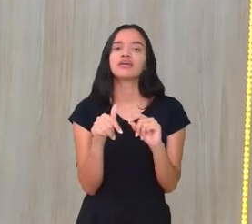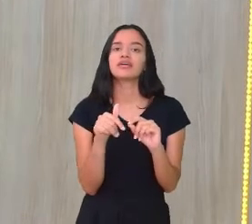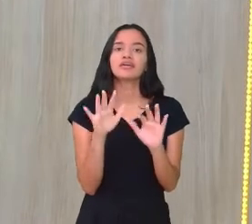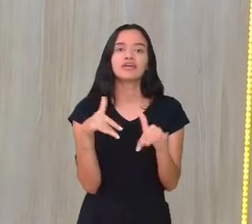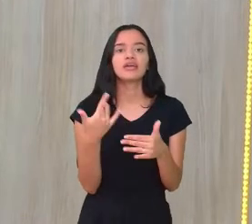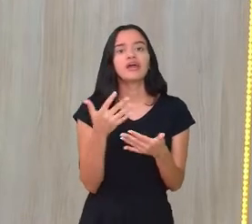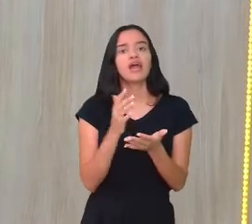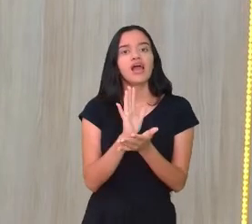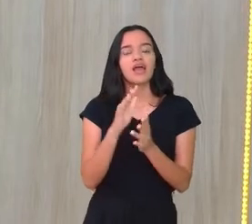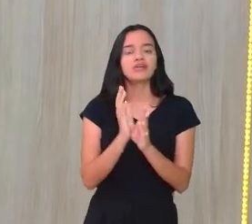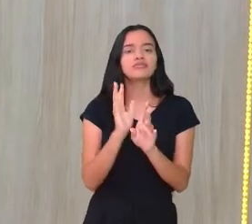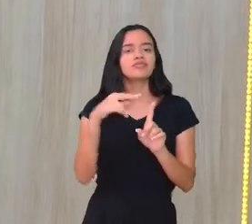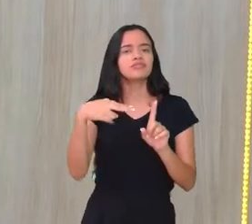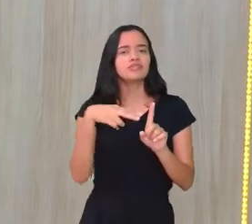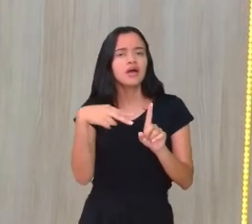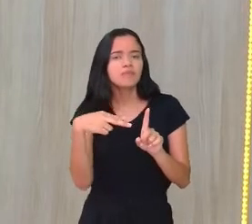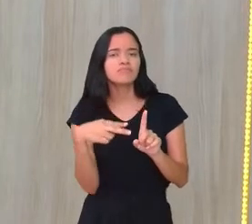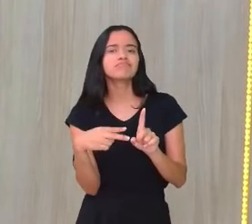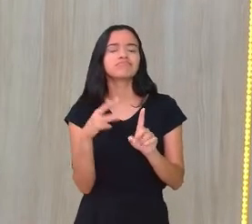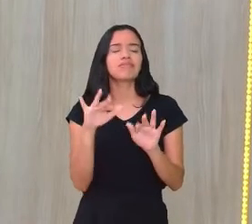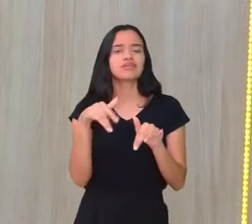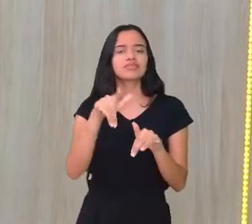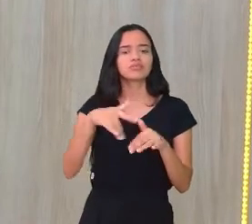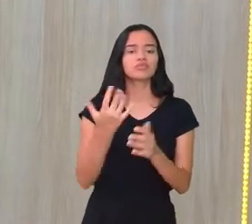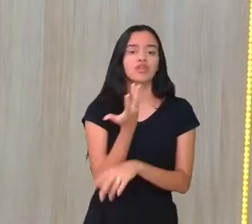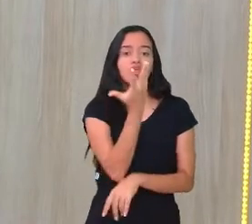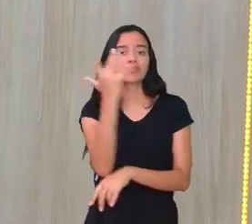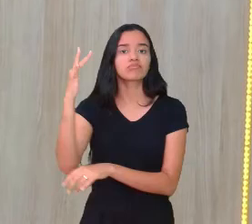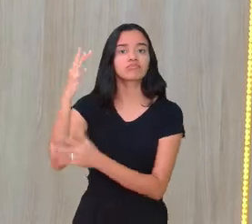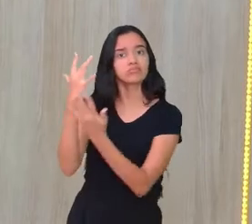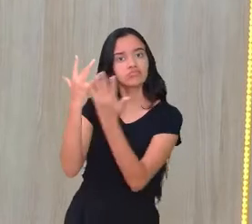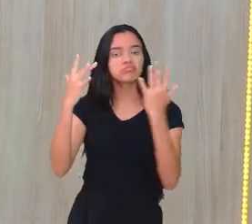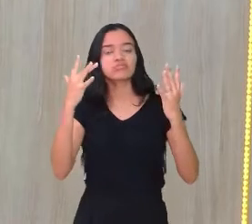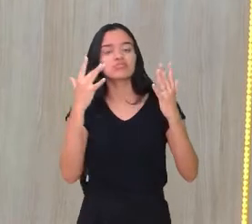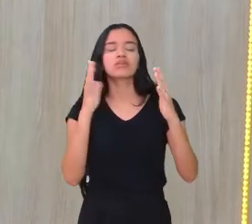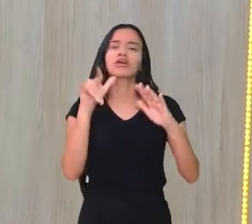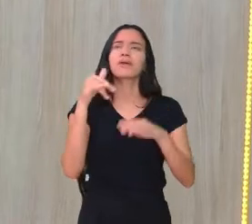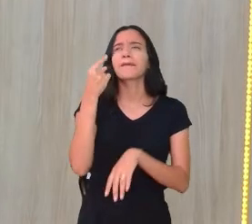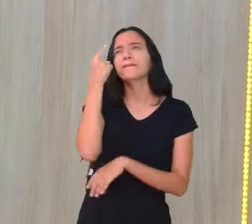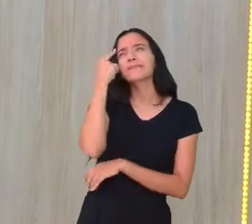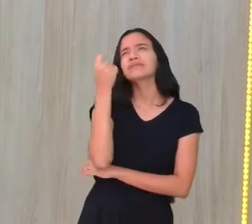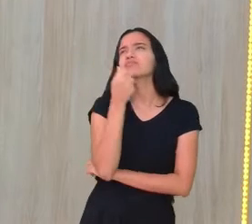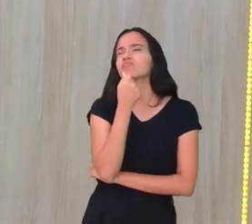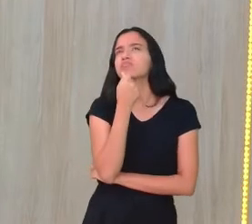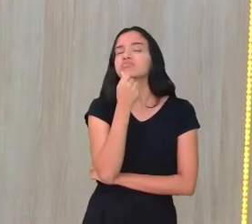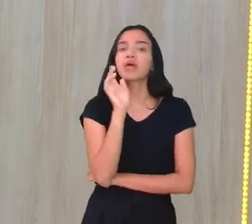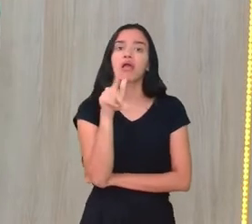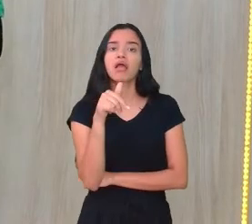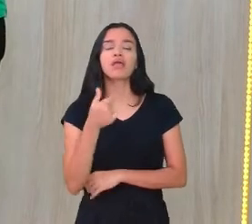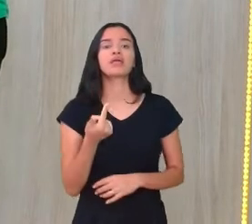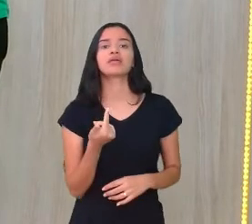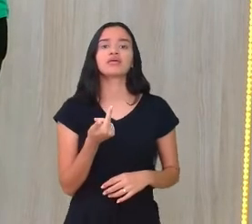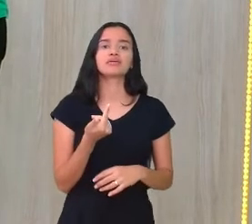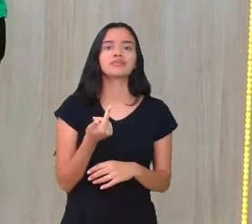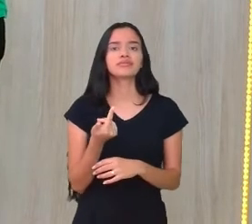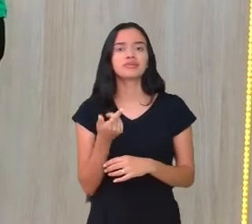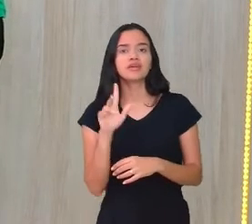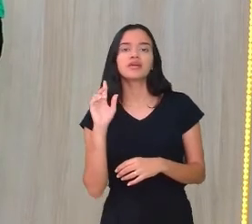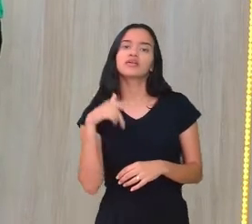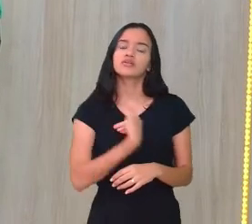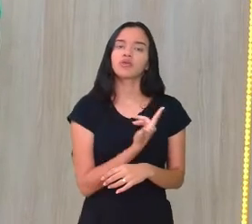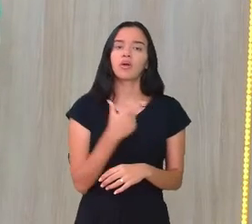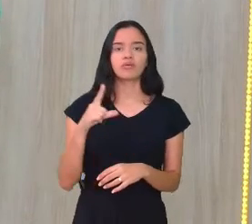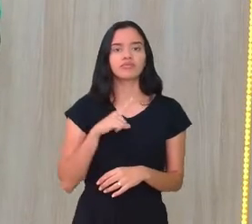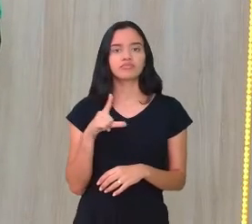esses aspectos ambientais, né? E aí, pensando sobre isso, será que a gente